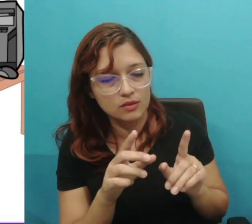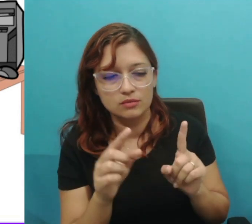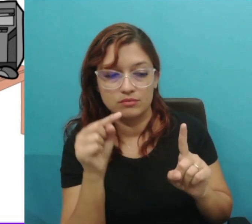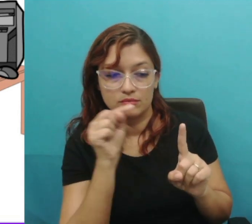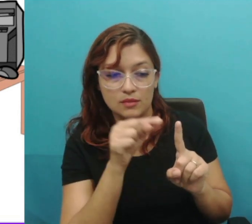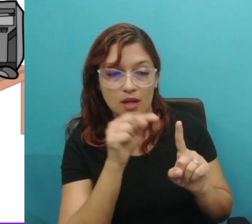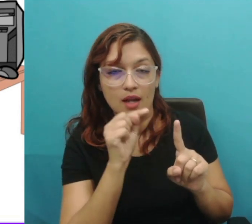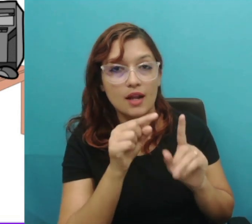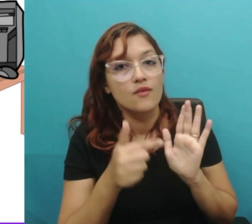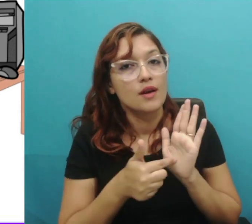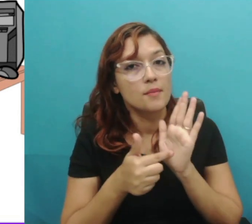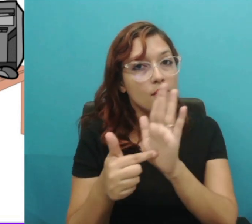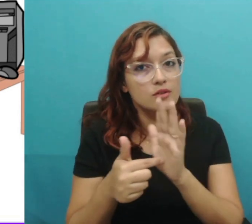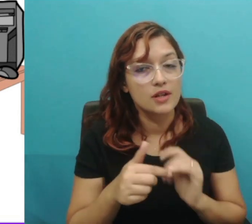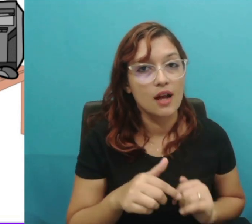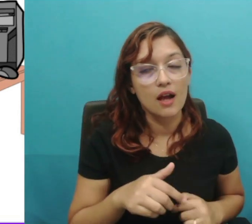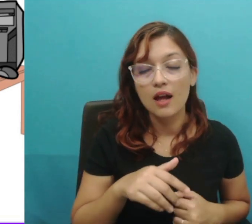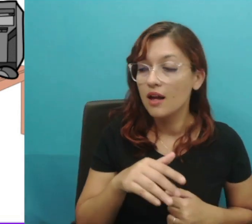tá vendo aquele computador?